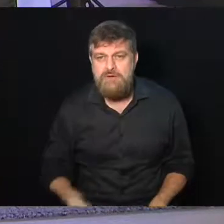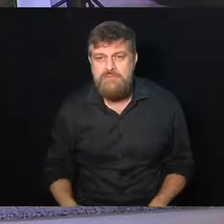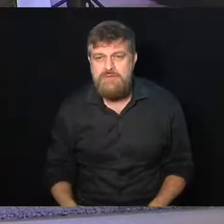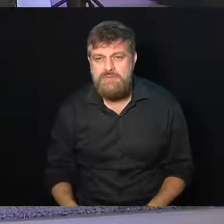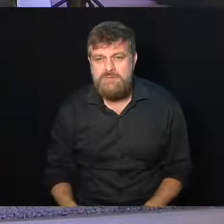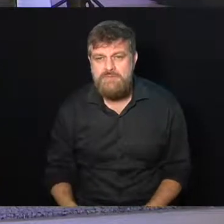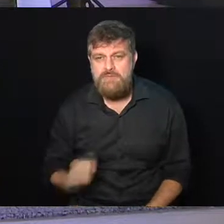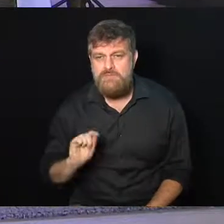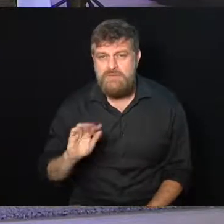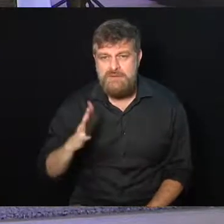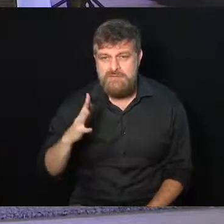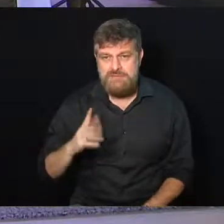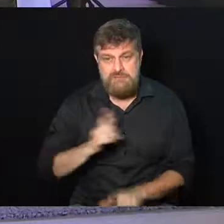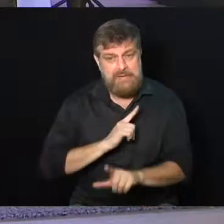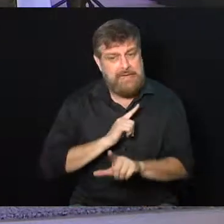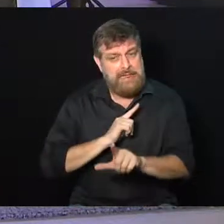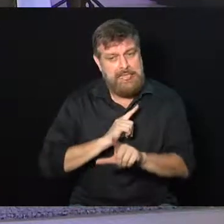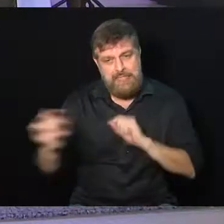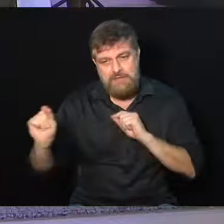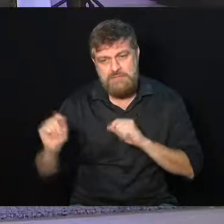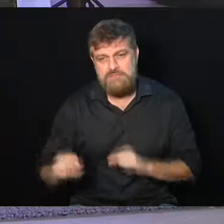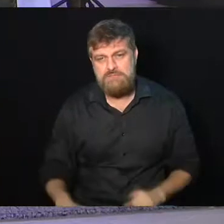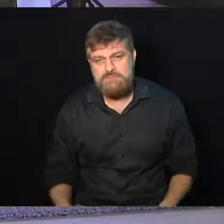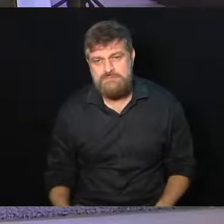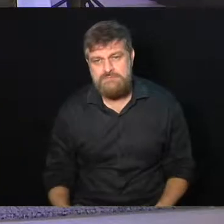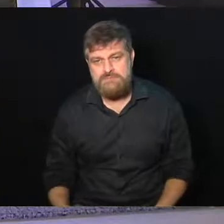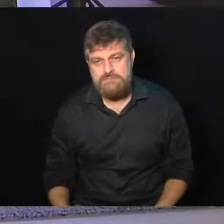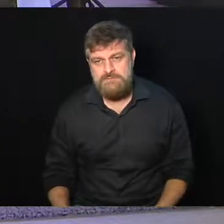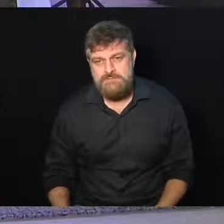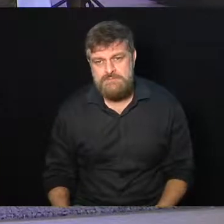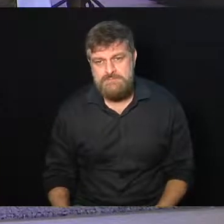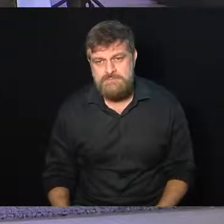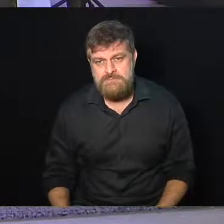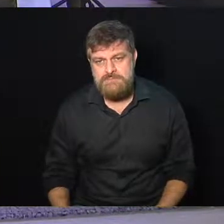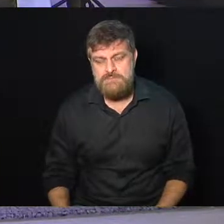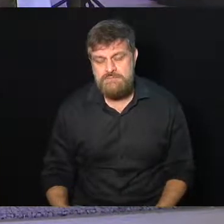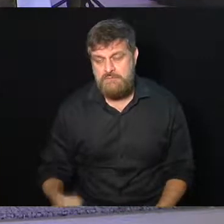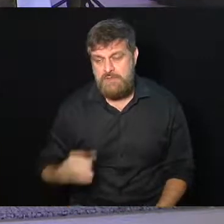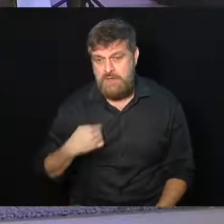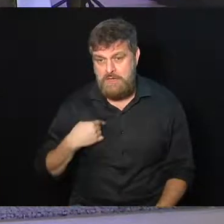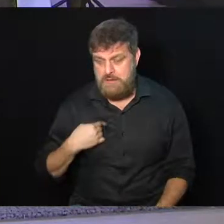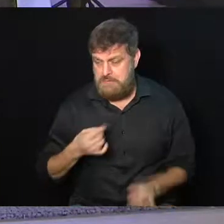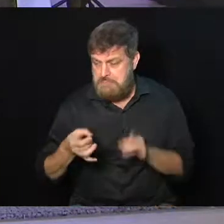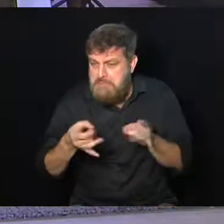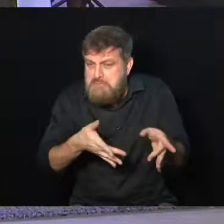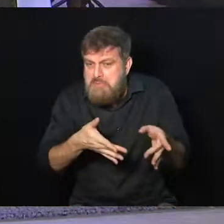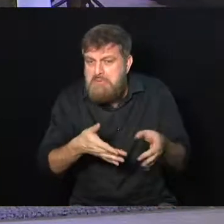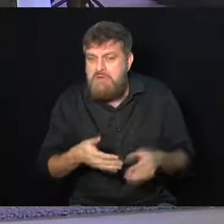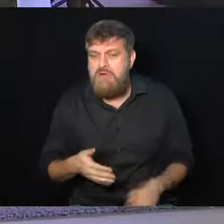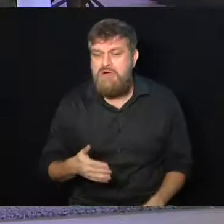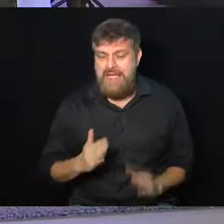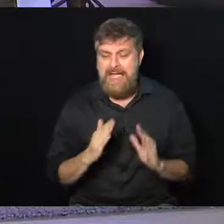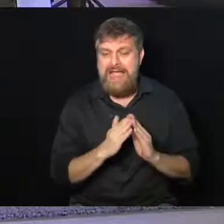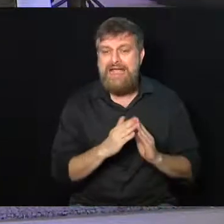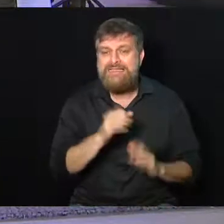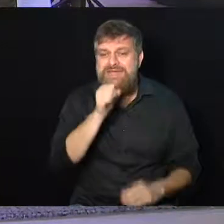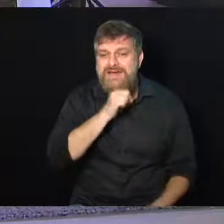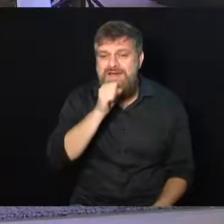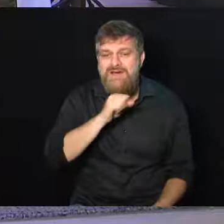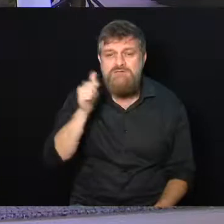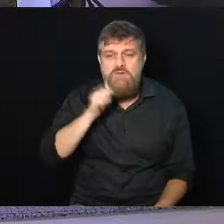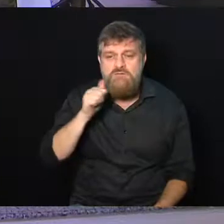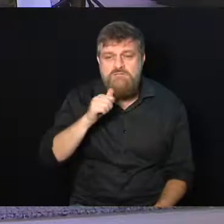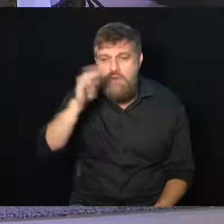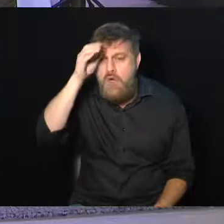que corrida, fugida, e me entregou na casa de uma avó, de uma tia,